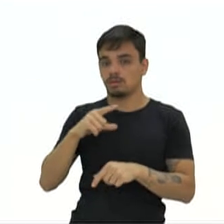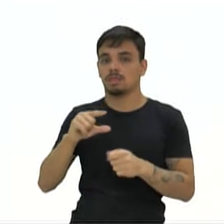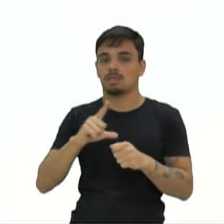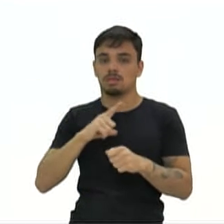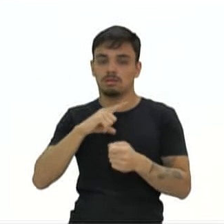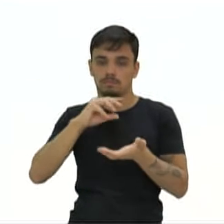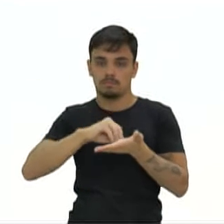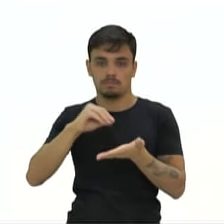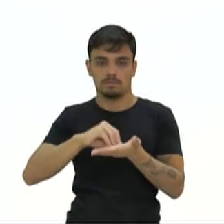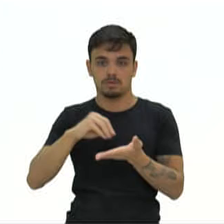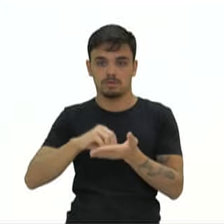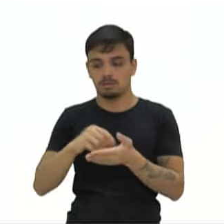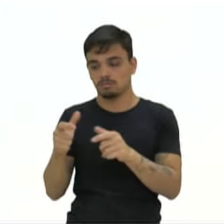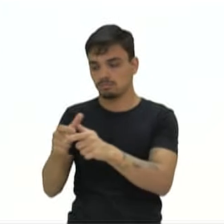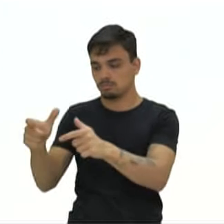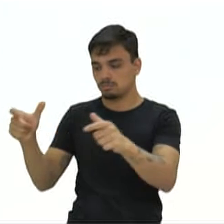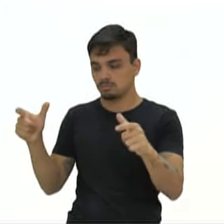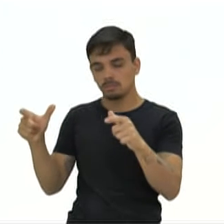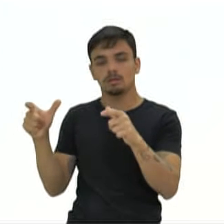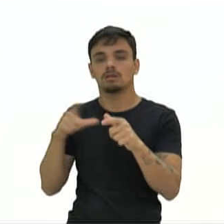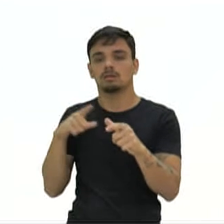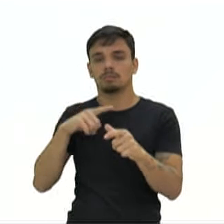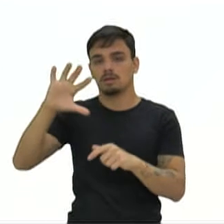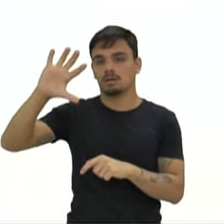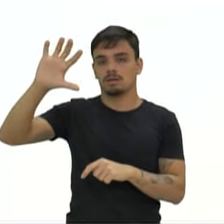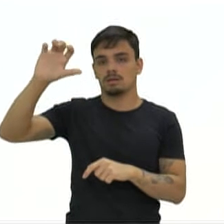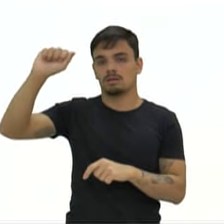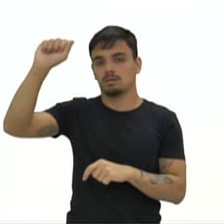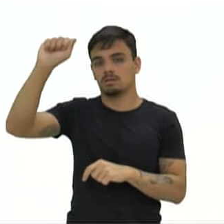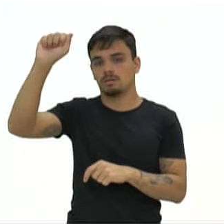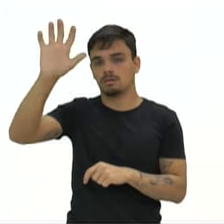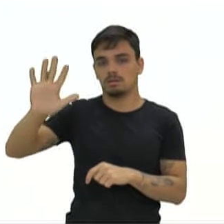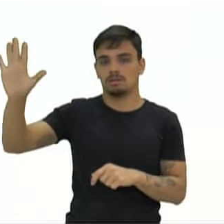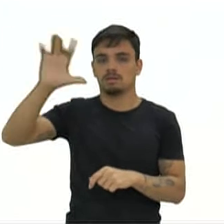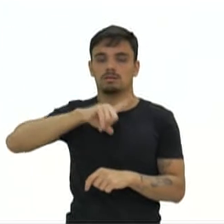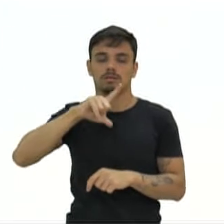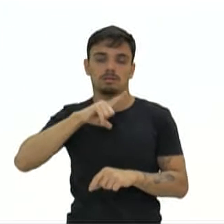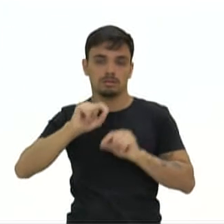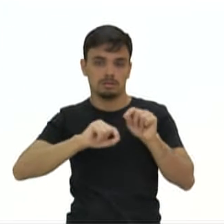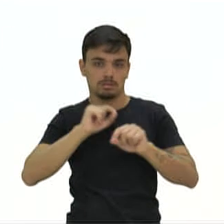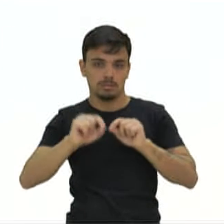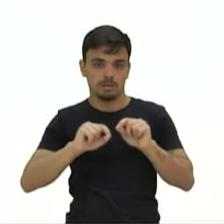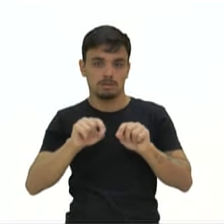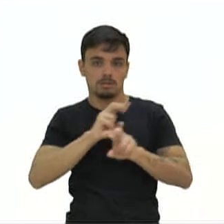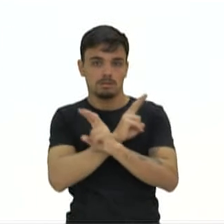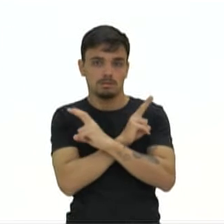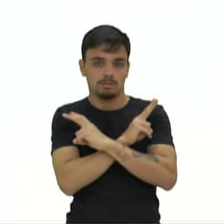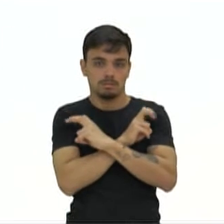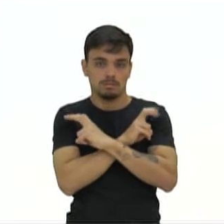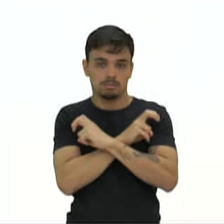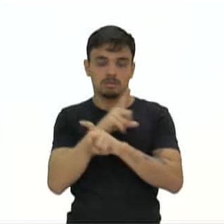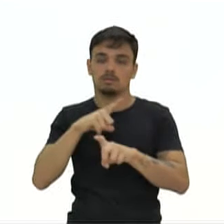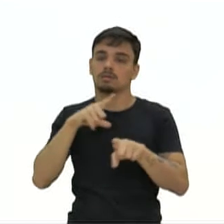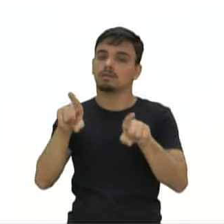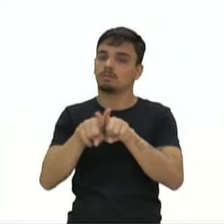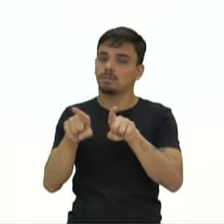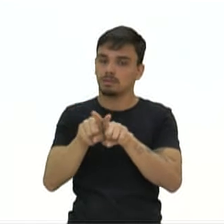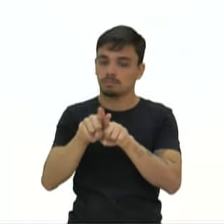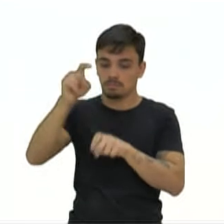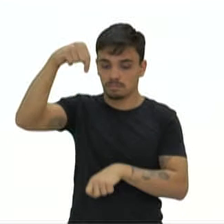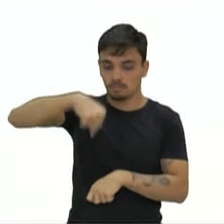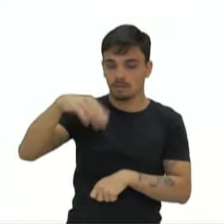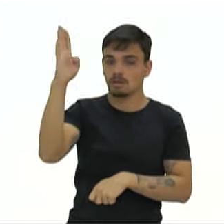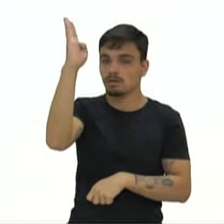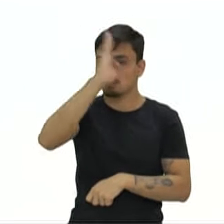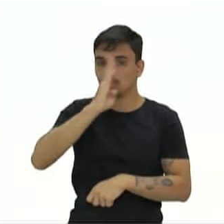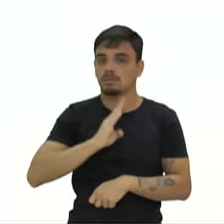parte dela. A Ásia tem escassez. A Austrália tem escassez. O Brasil não. Tirando